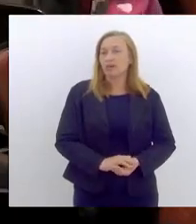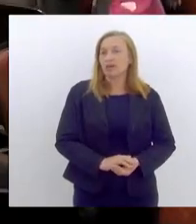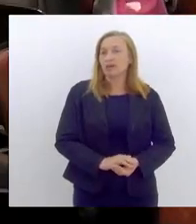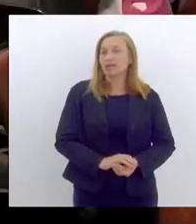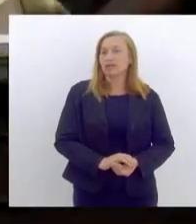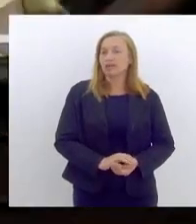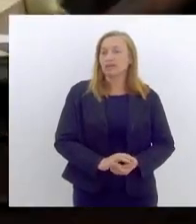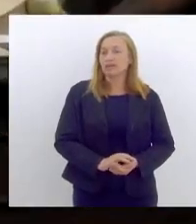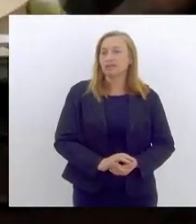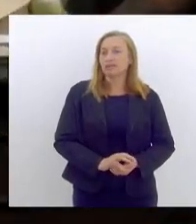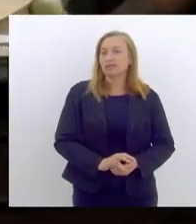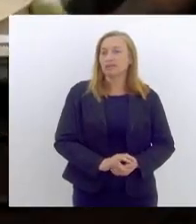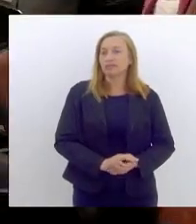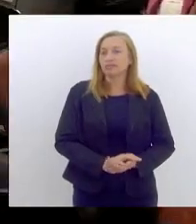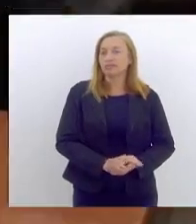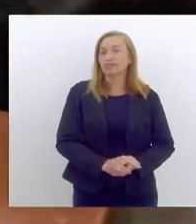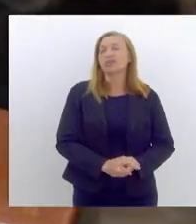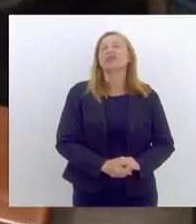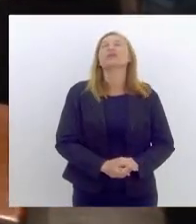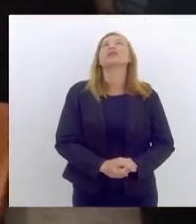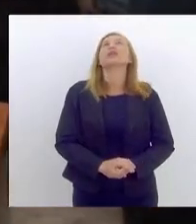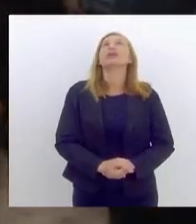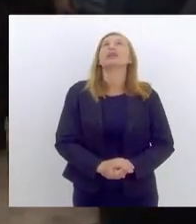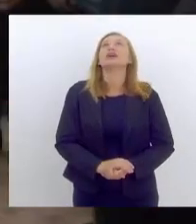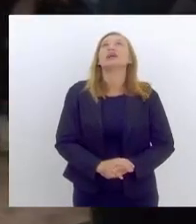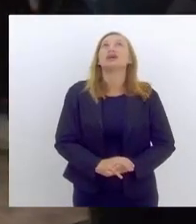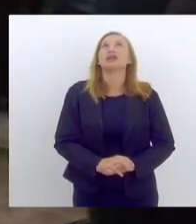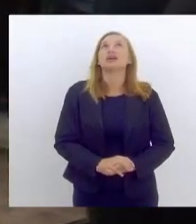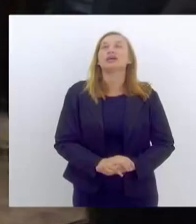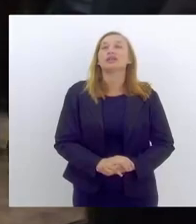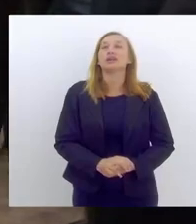Deputada Lucinha.